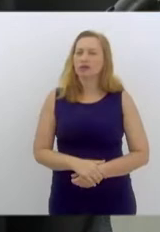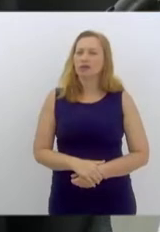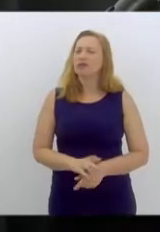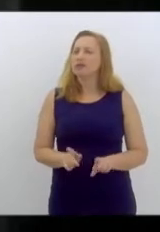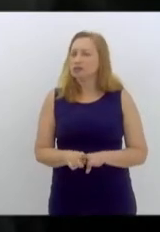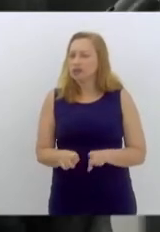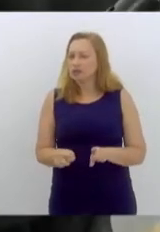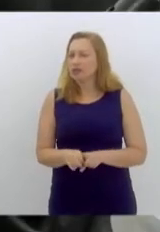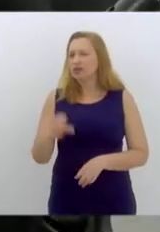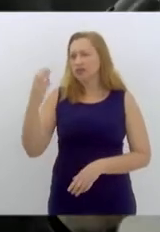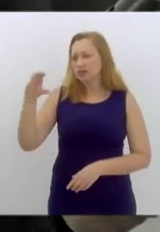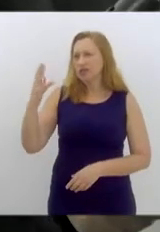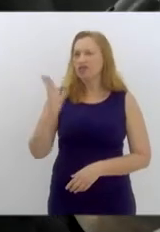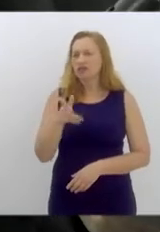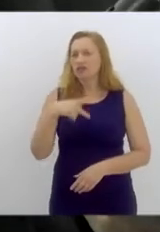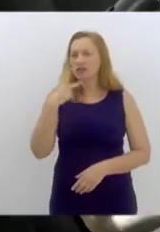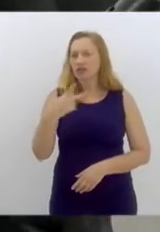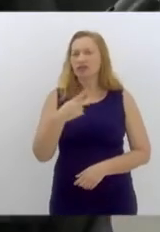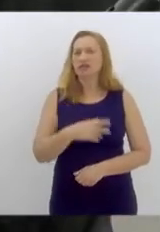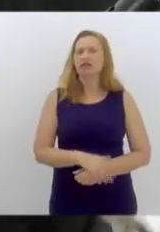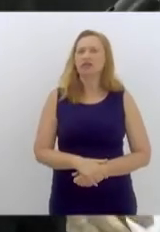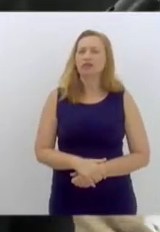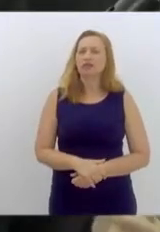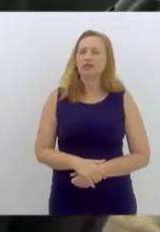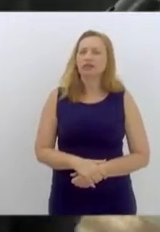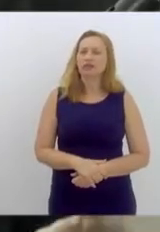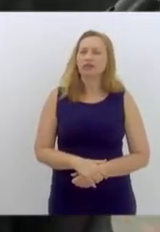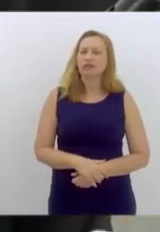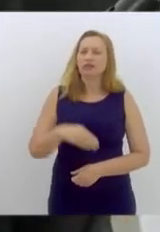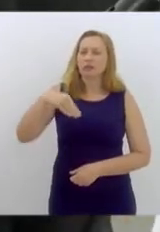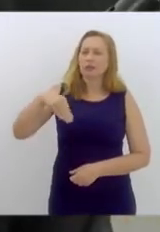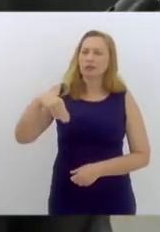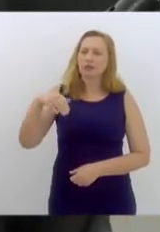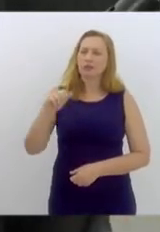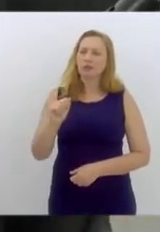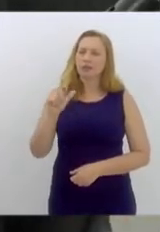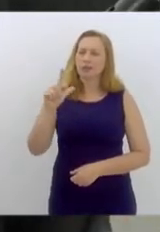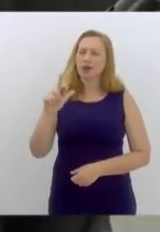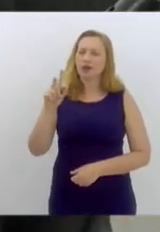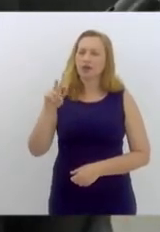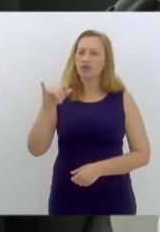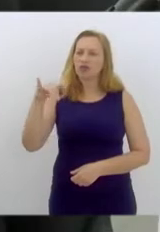também de Niterói, já anunciei. A Malvina Tutman,